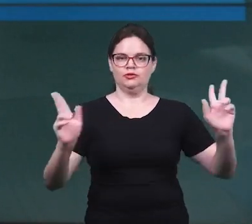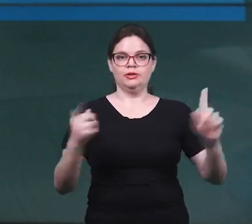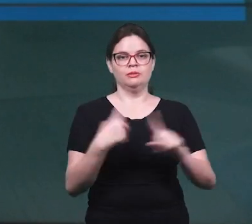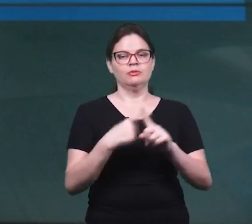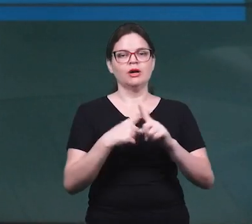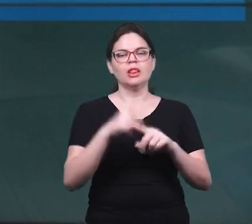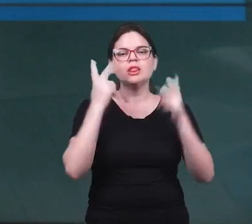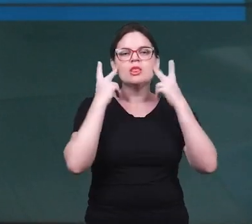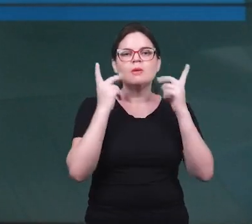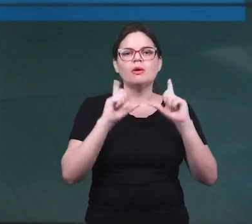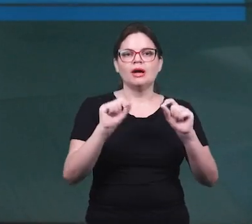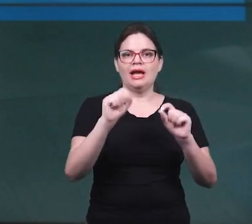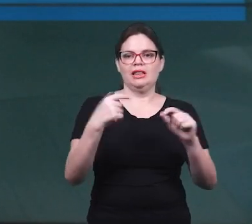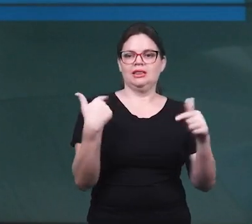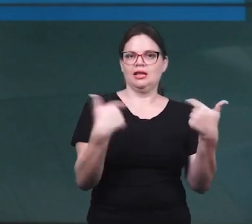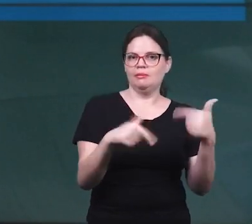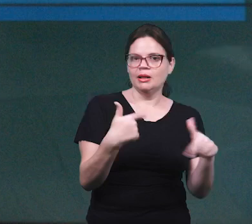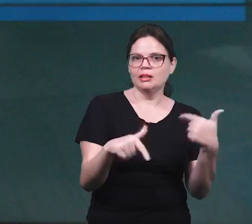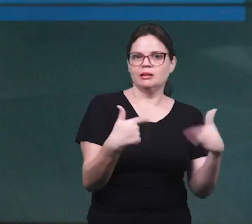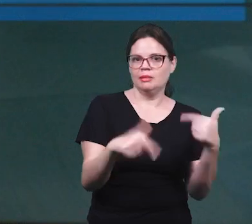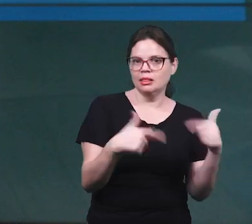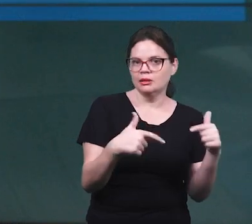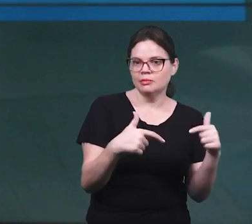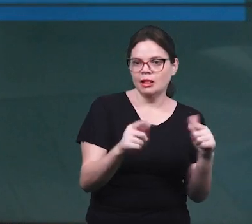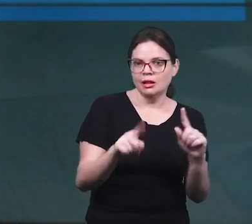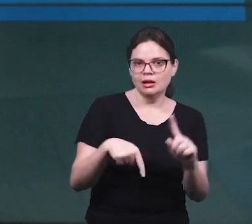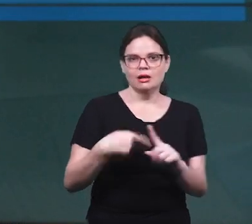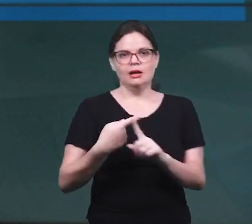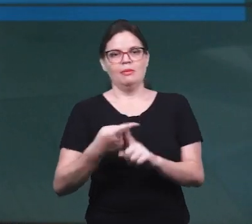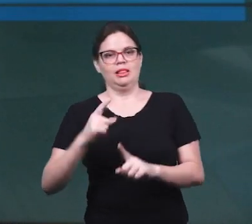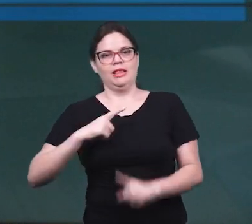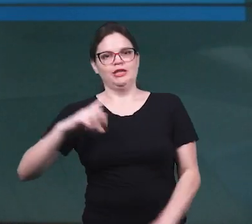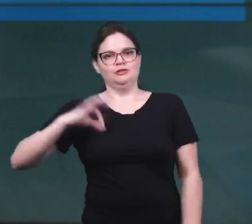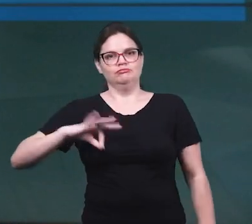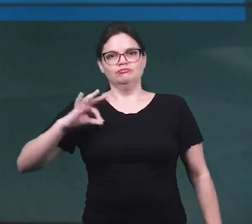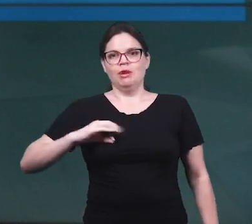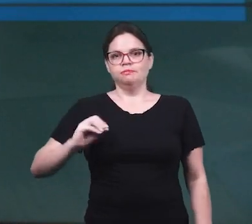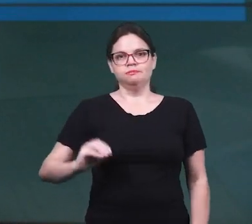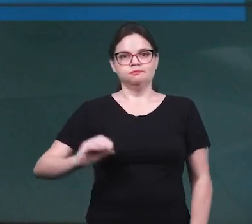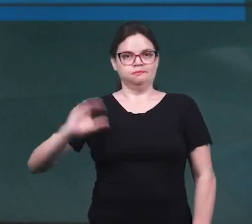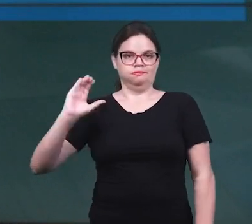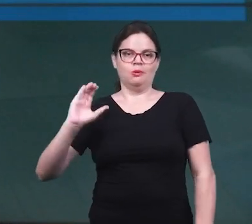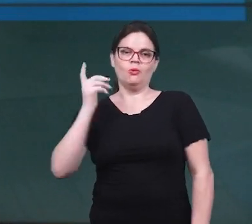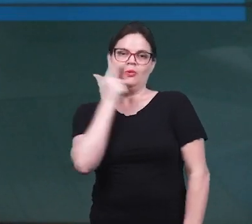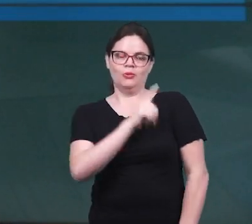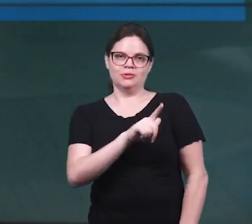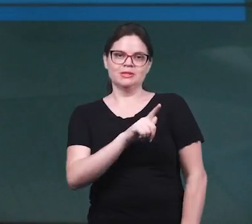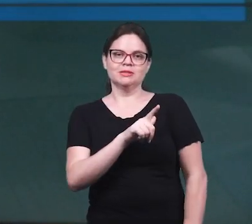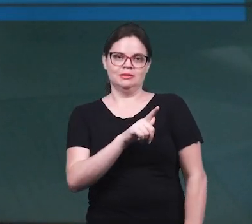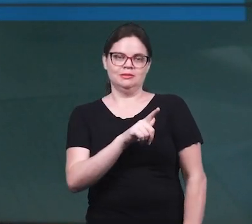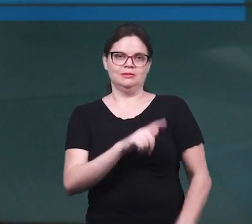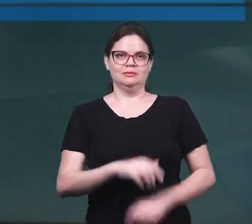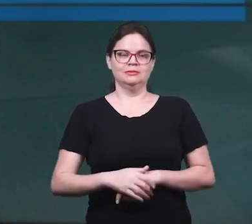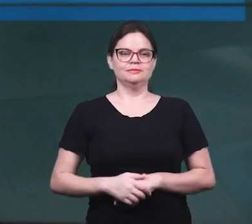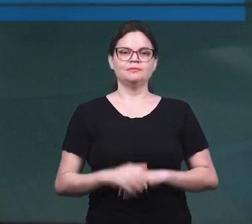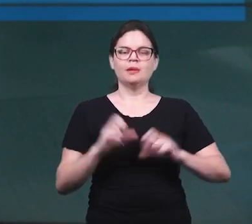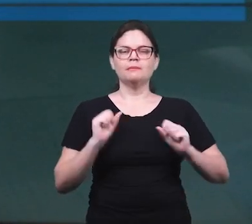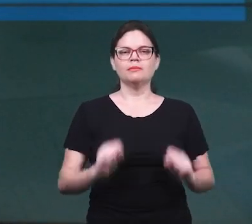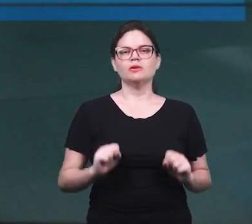coisas é você trabalhar e aumentar o seu patrimônio. Embora você